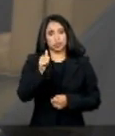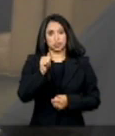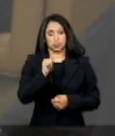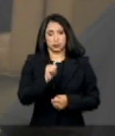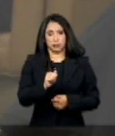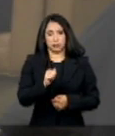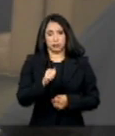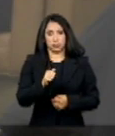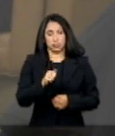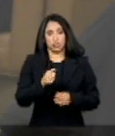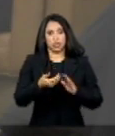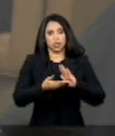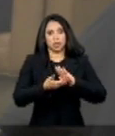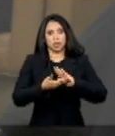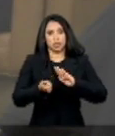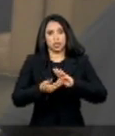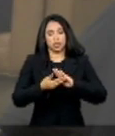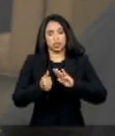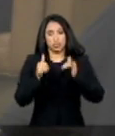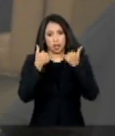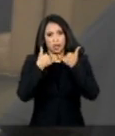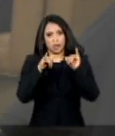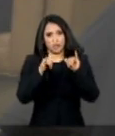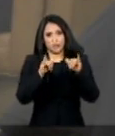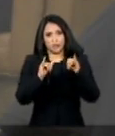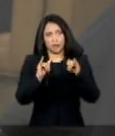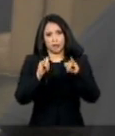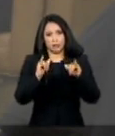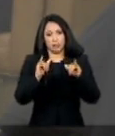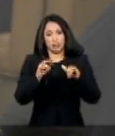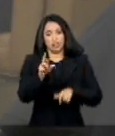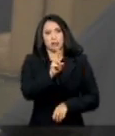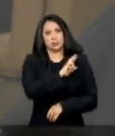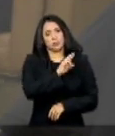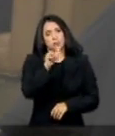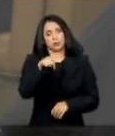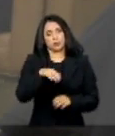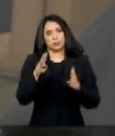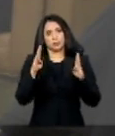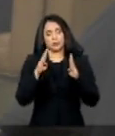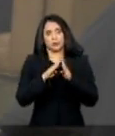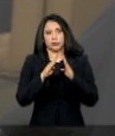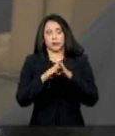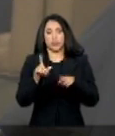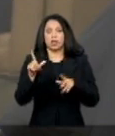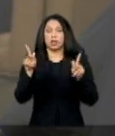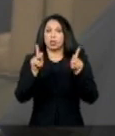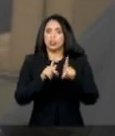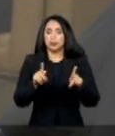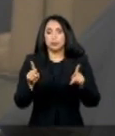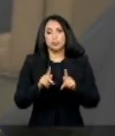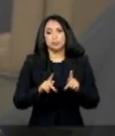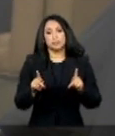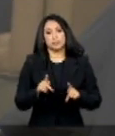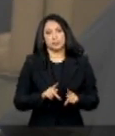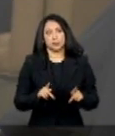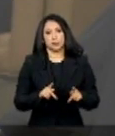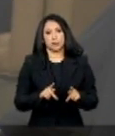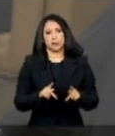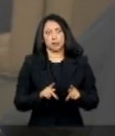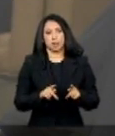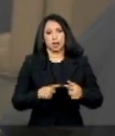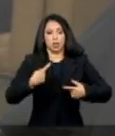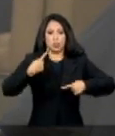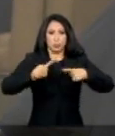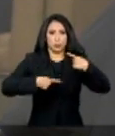de energia elétrica a jurisprudência desta casa é aqui pacífica e em relação à política tarifária